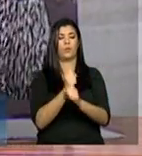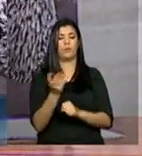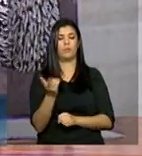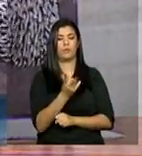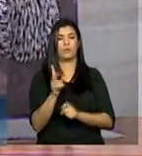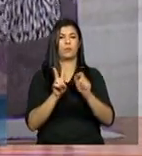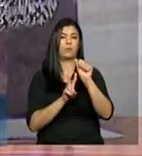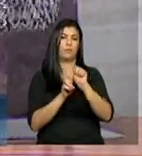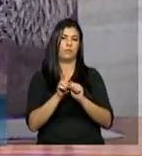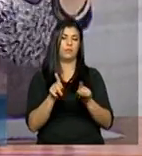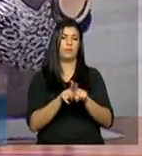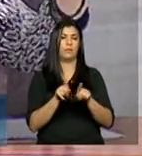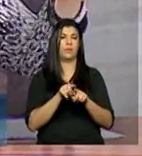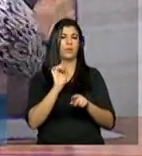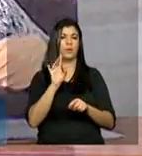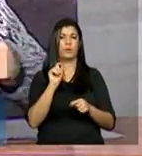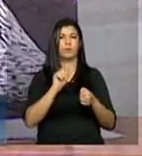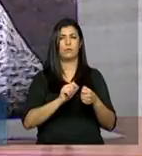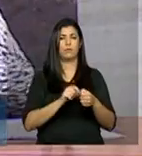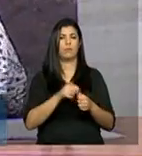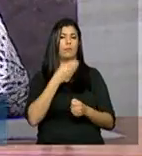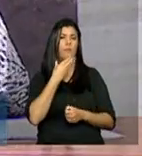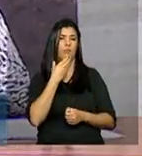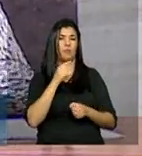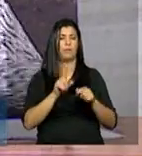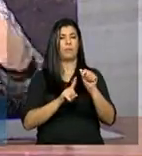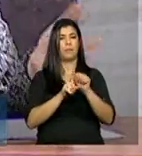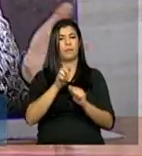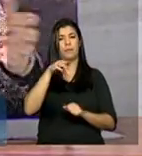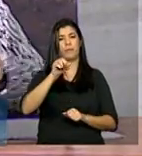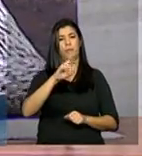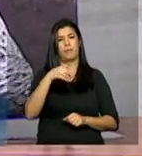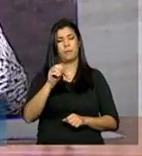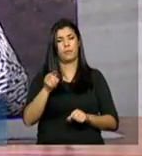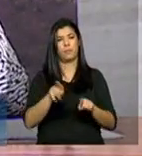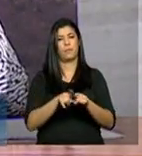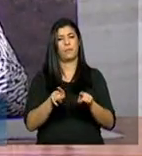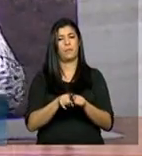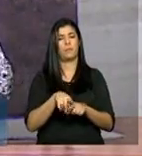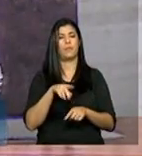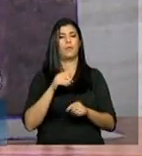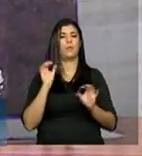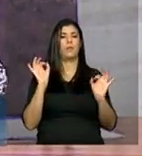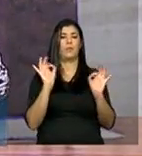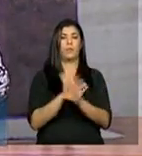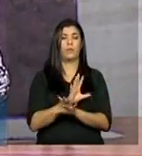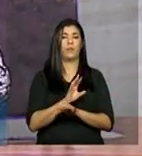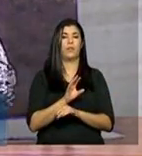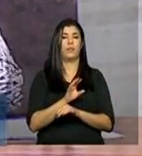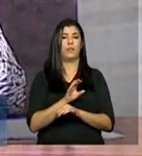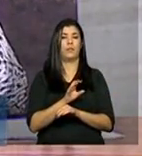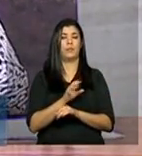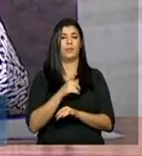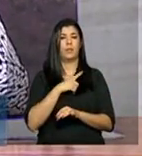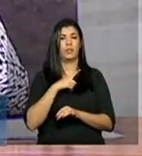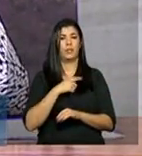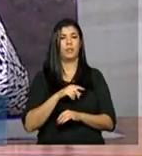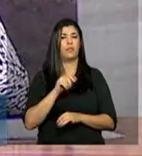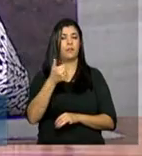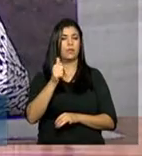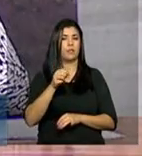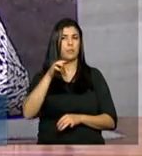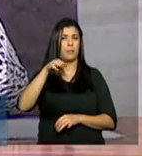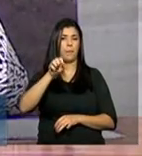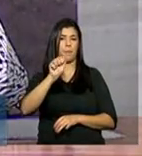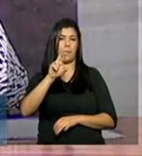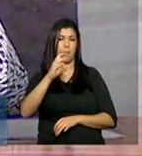eu só faria o de dezembro e março, mas, quando é fim do ciclo do PAC, a gente já costuma fazer essa avaliação até o final